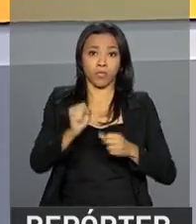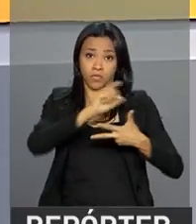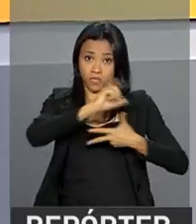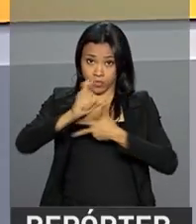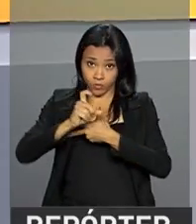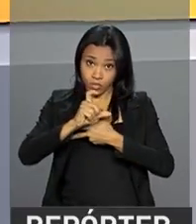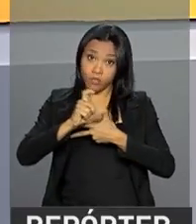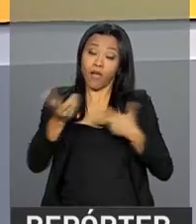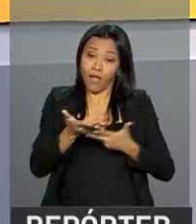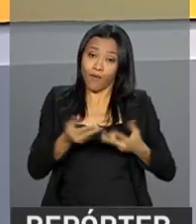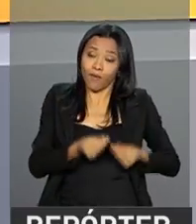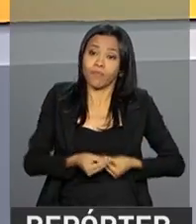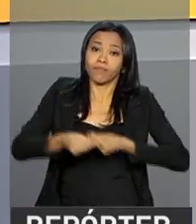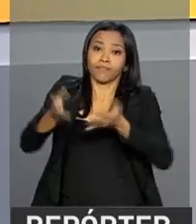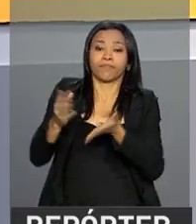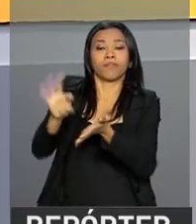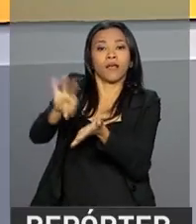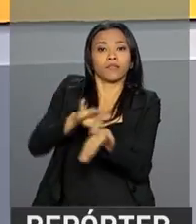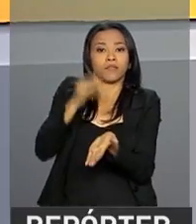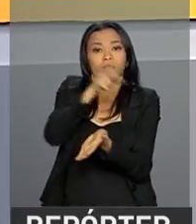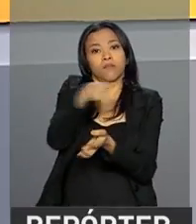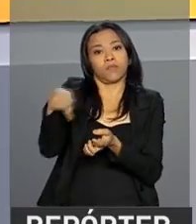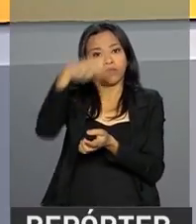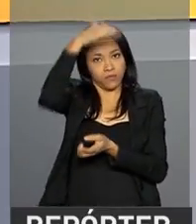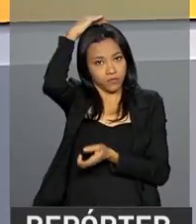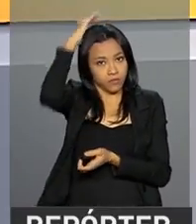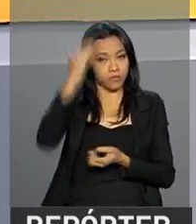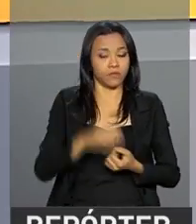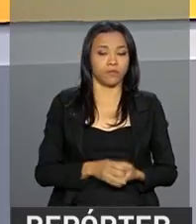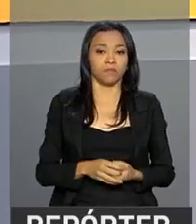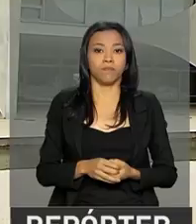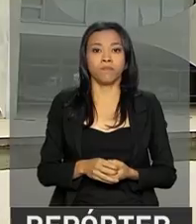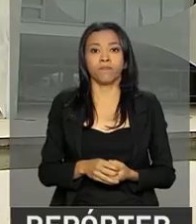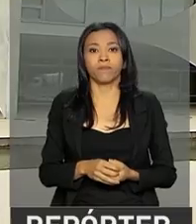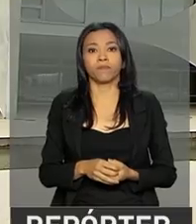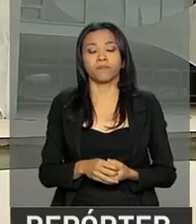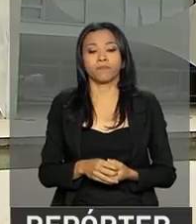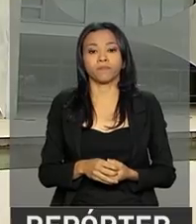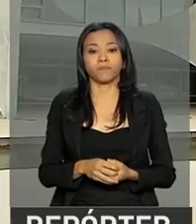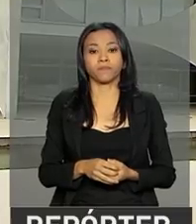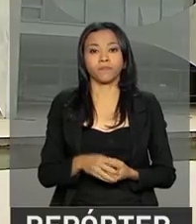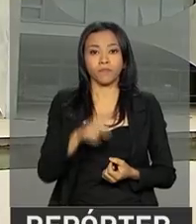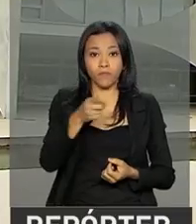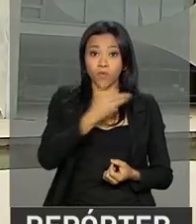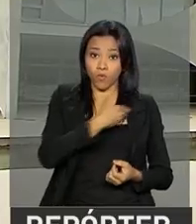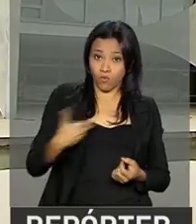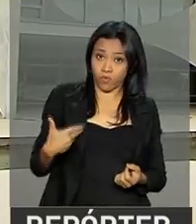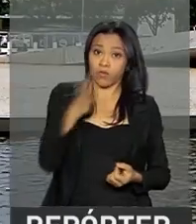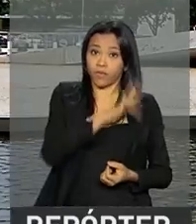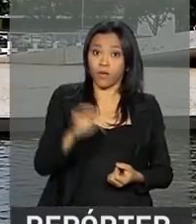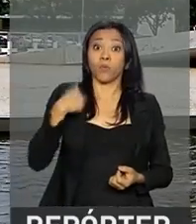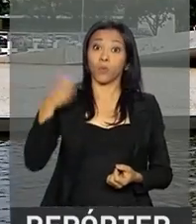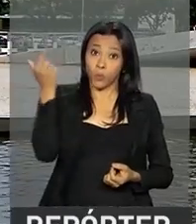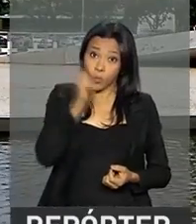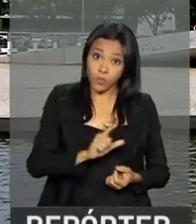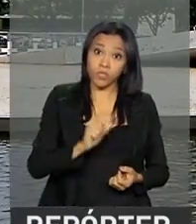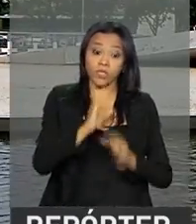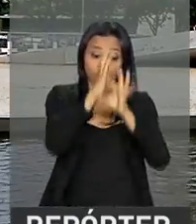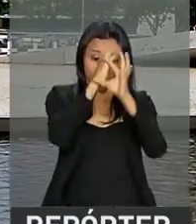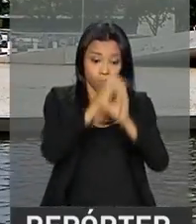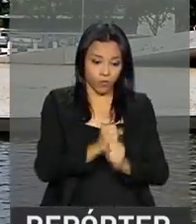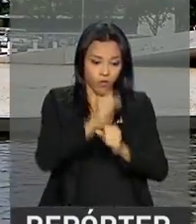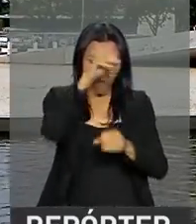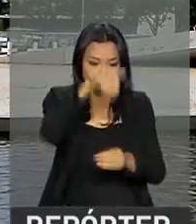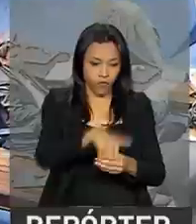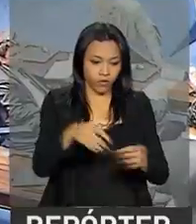segue para sanção do presidente michel temer o governo federal conseguiu concluir a votação da